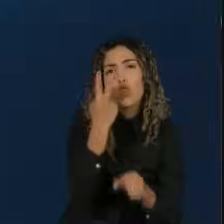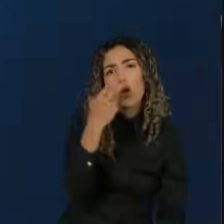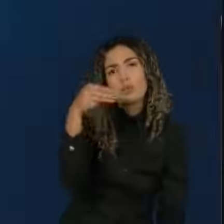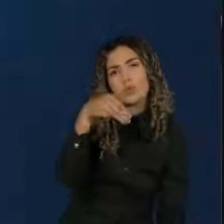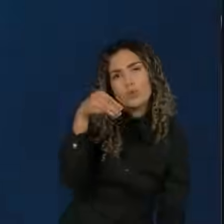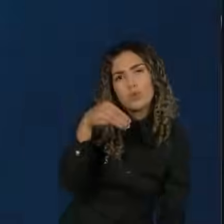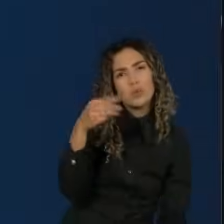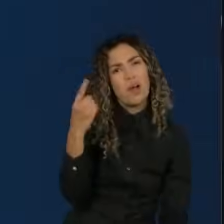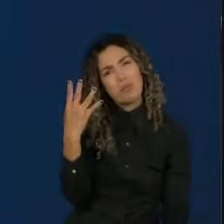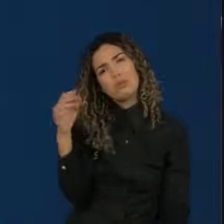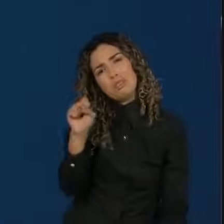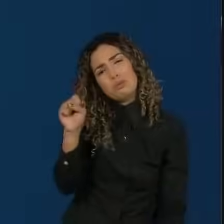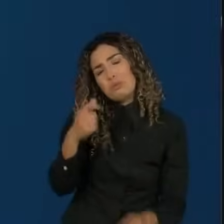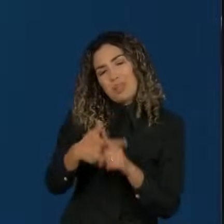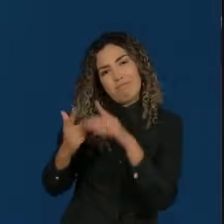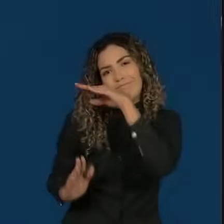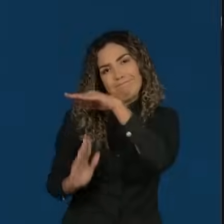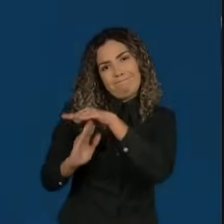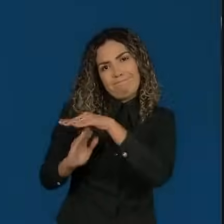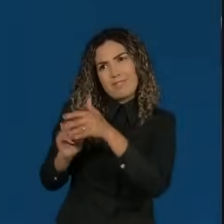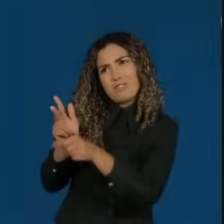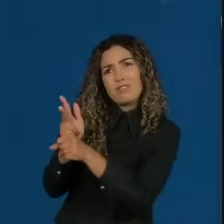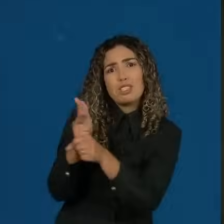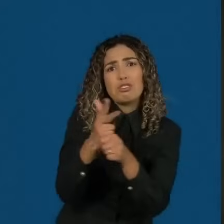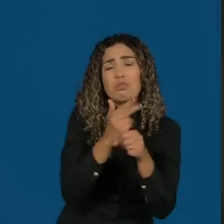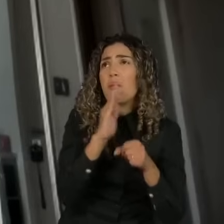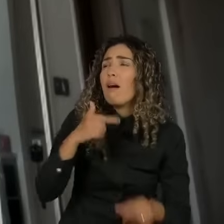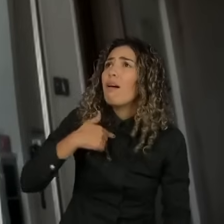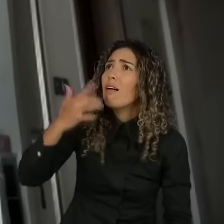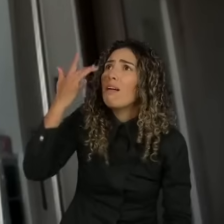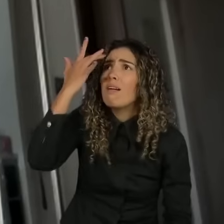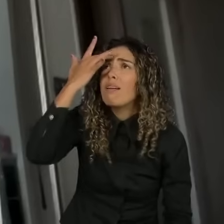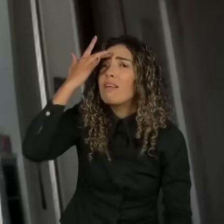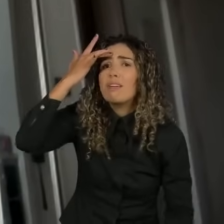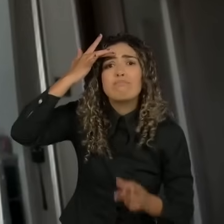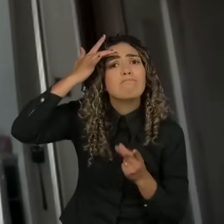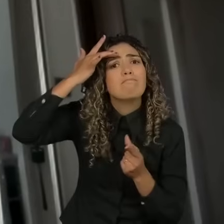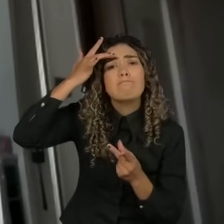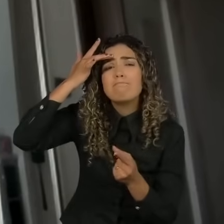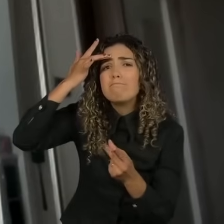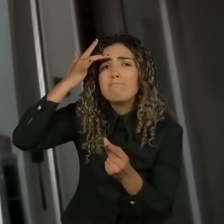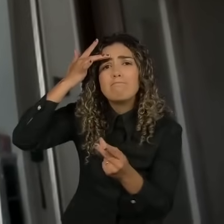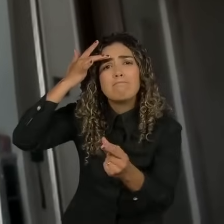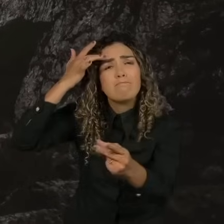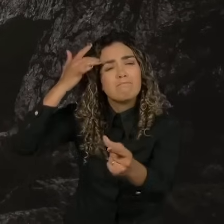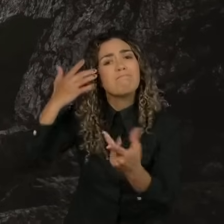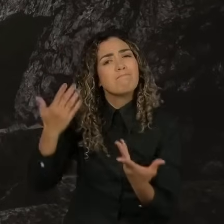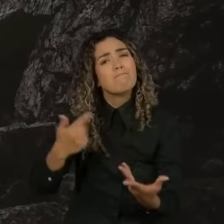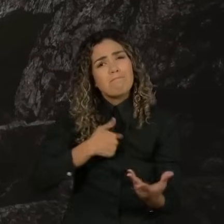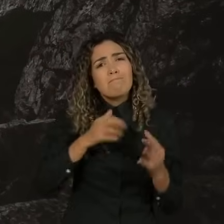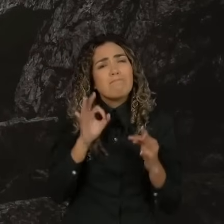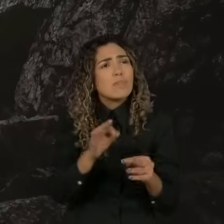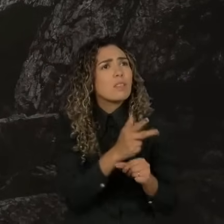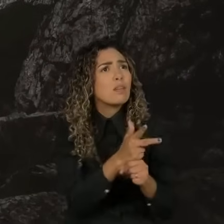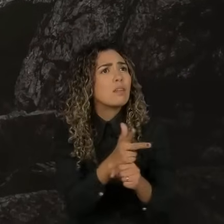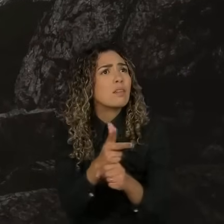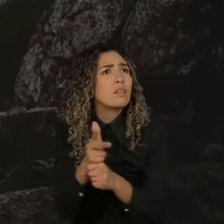do vídeo, mas para mim vai durar uma eternidade, né? E eu entendi que realmente o que eu faço é por amor.